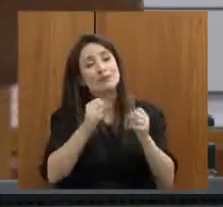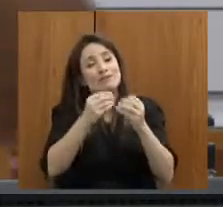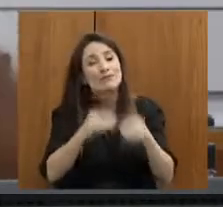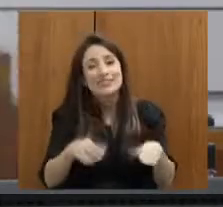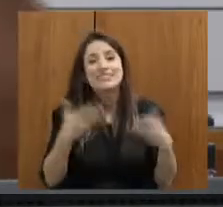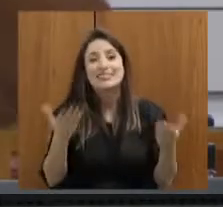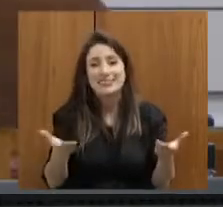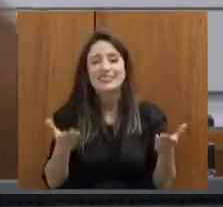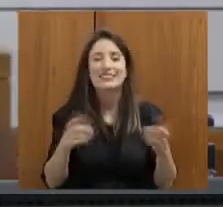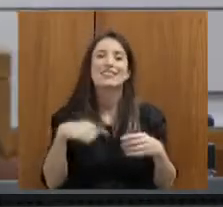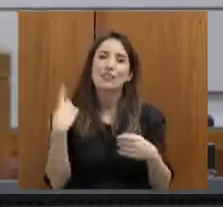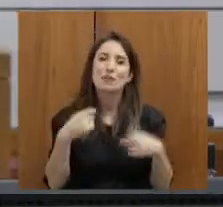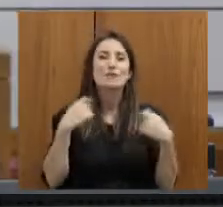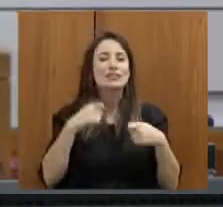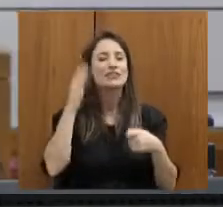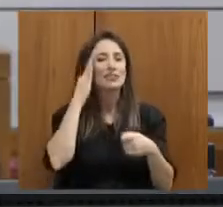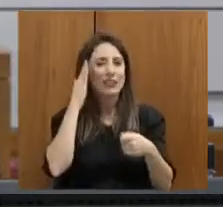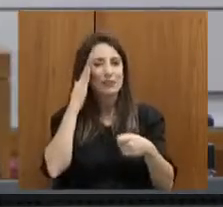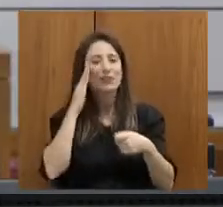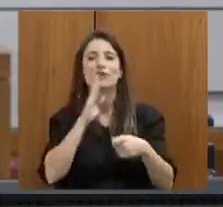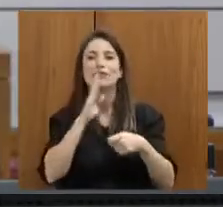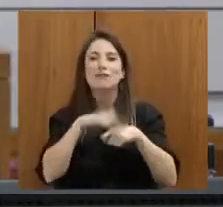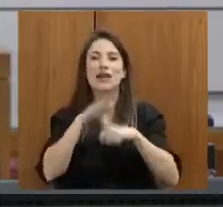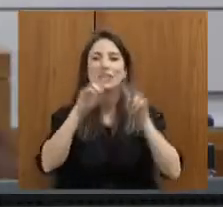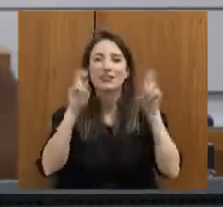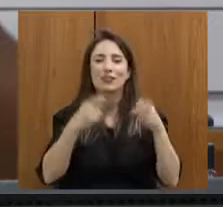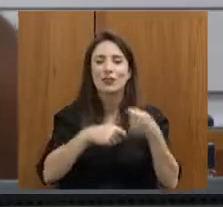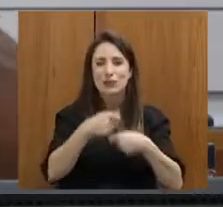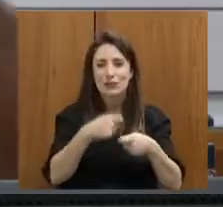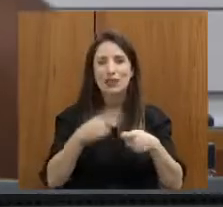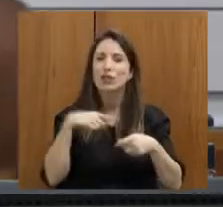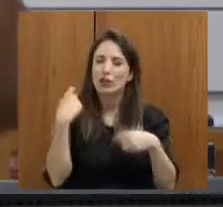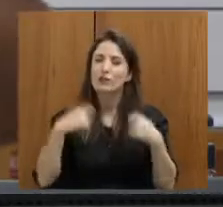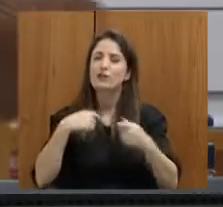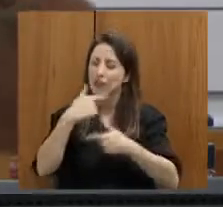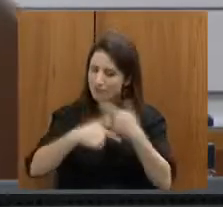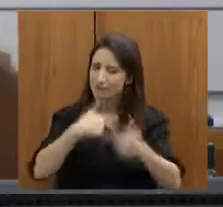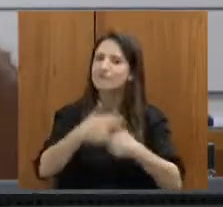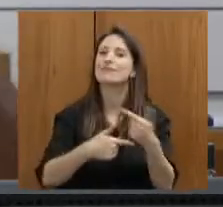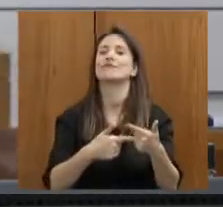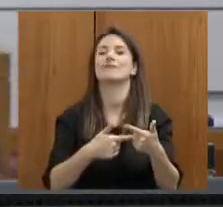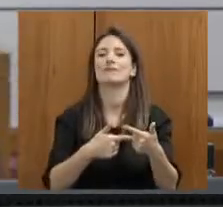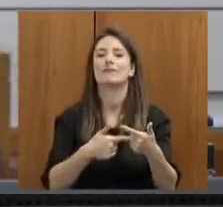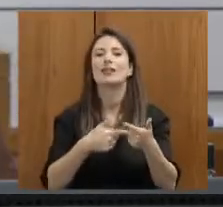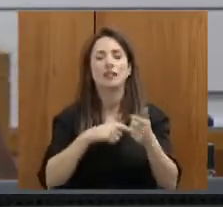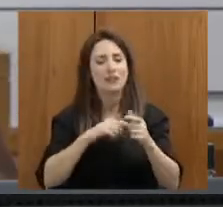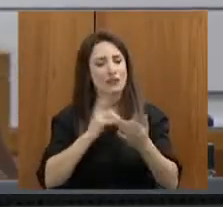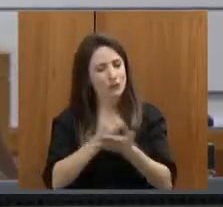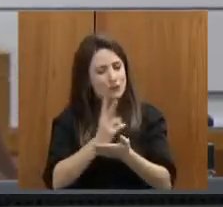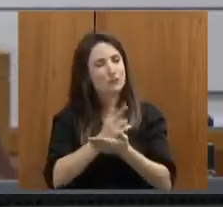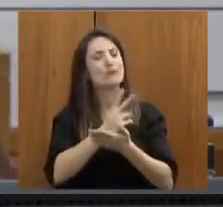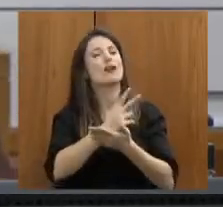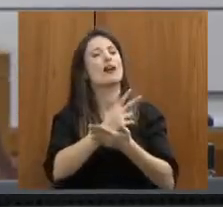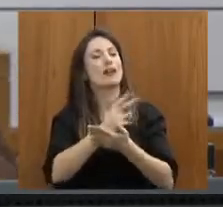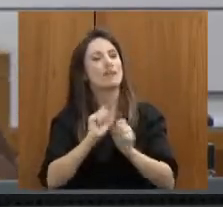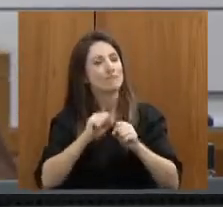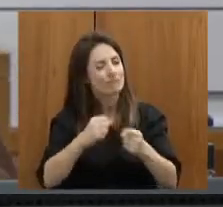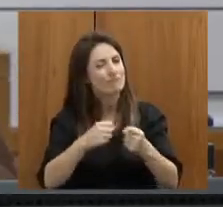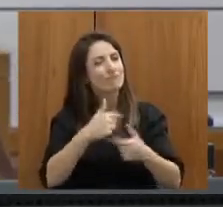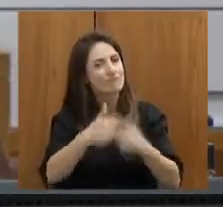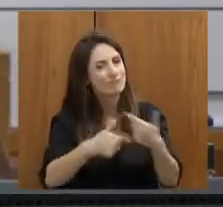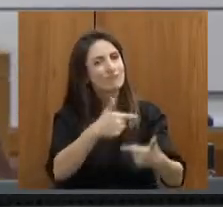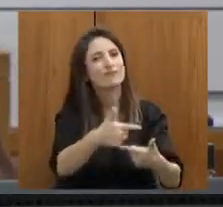nave espacial já tá bem longe já está fora do planeta já é é nós temos que alcançar isso aí para ele é